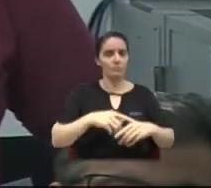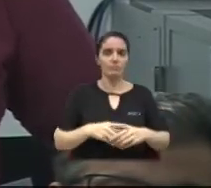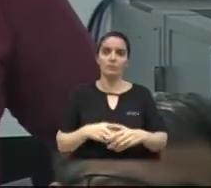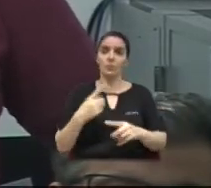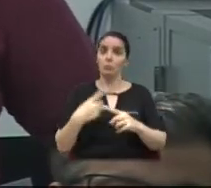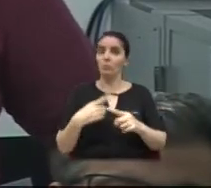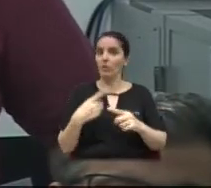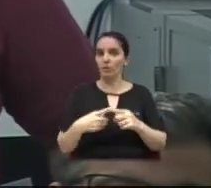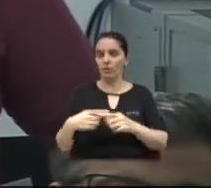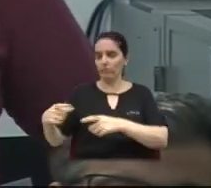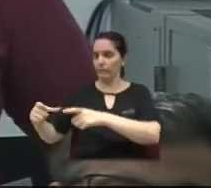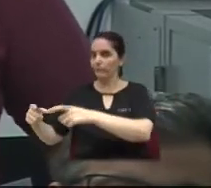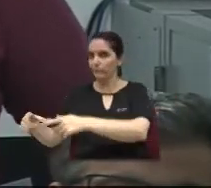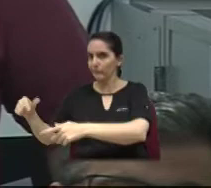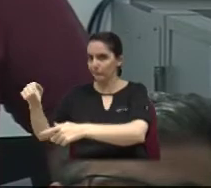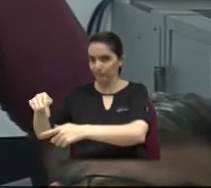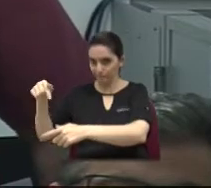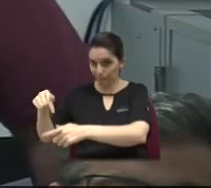que